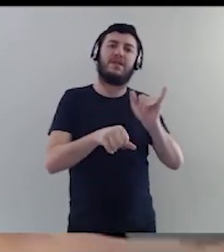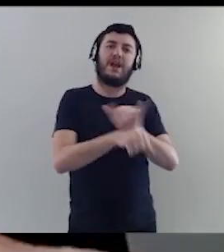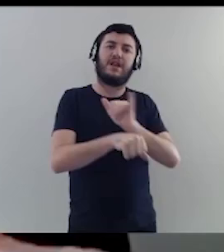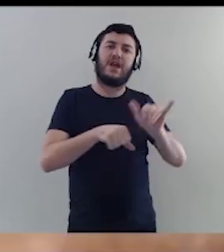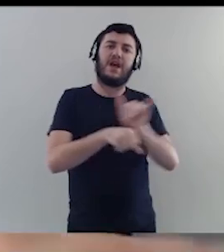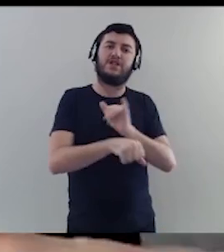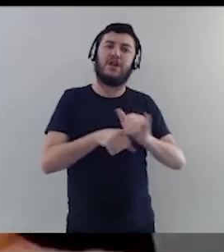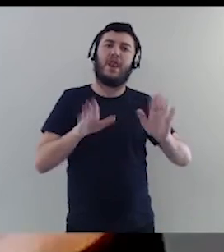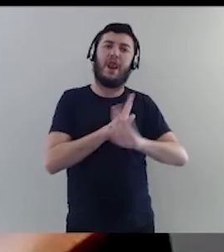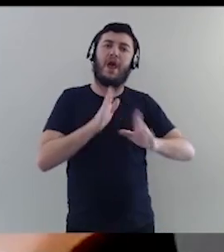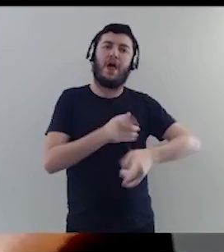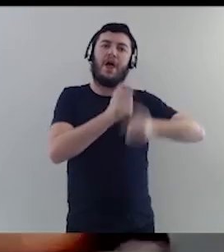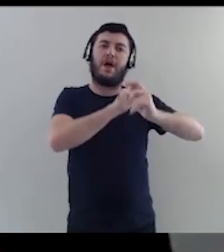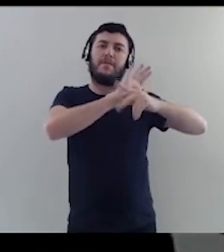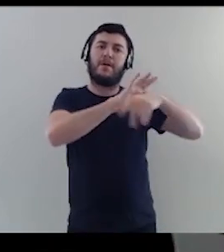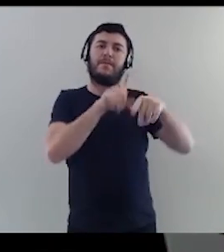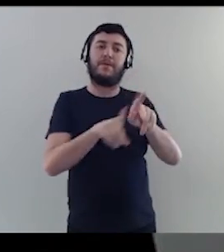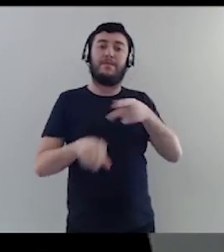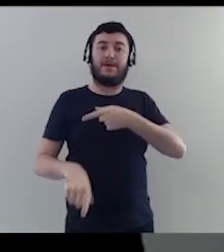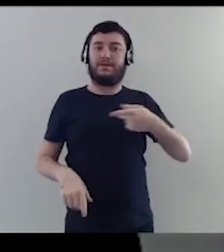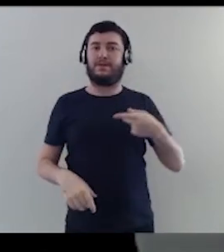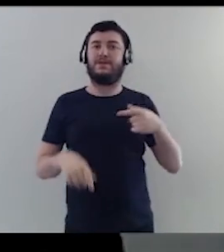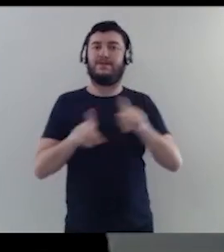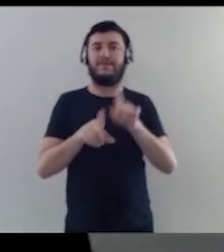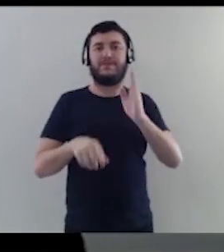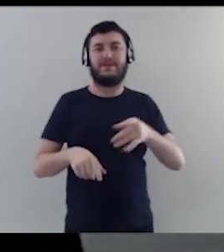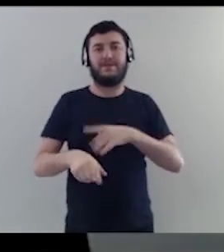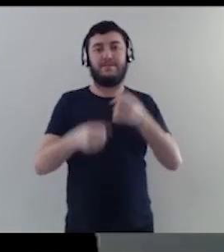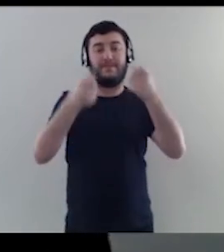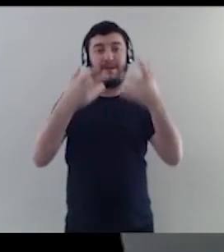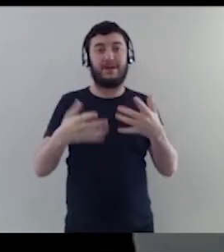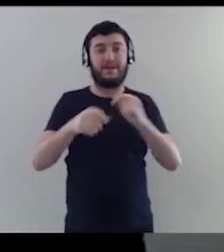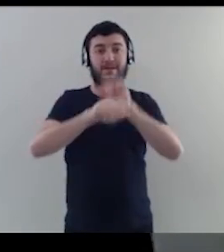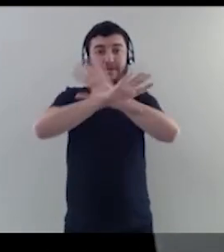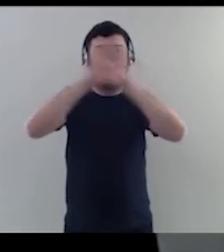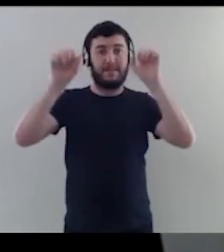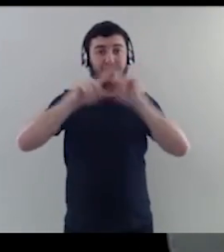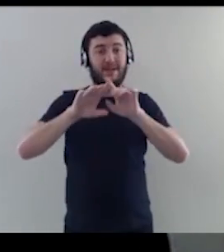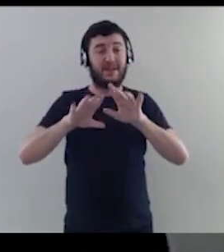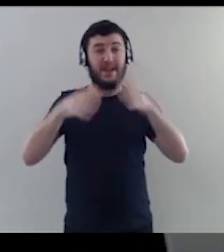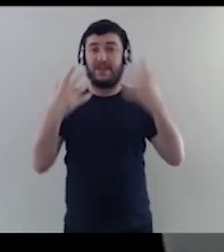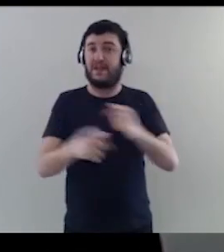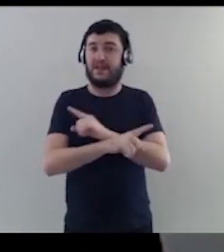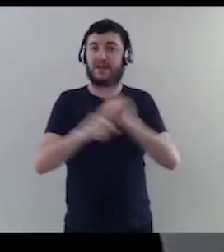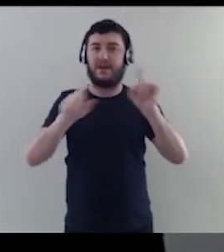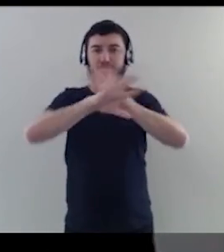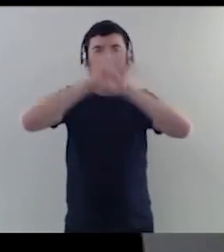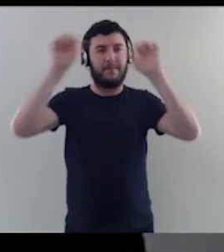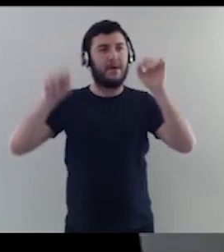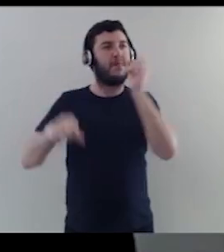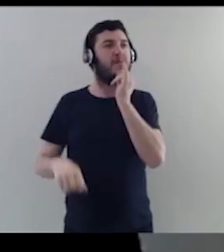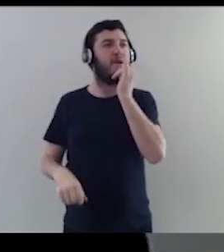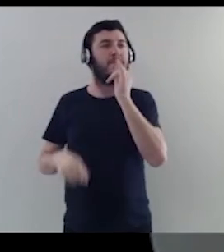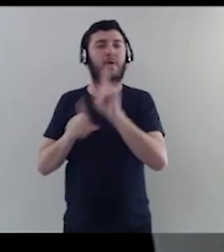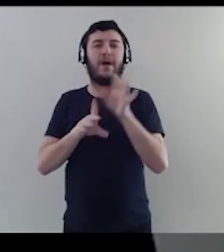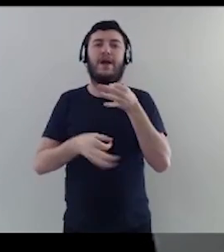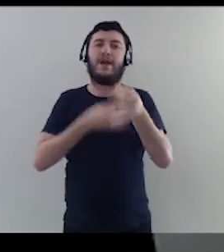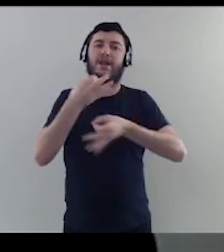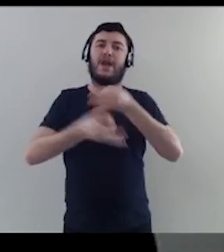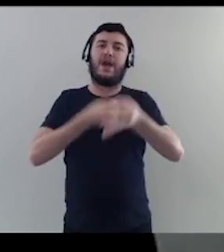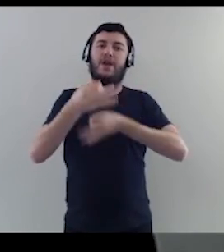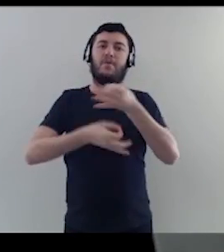Tribunal Constitucional Português fez. Porque não é admissível que um tribunal mude de critério sem assumir a